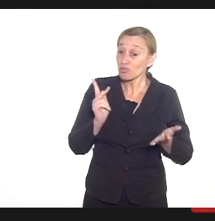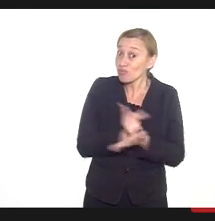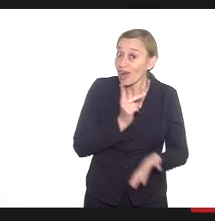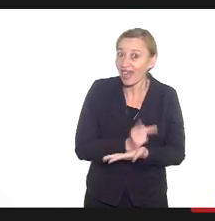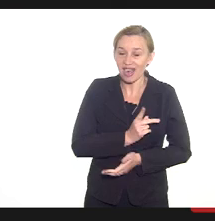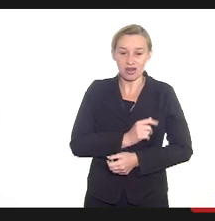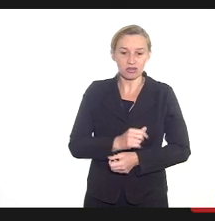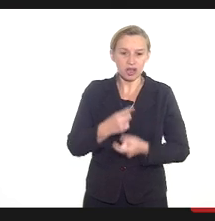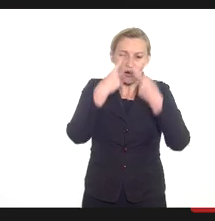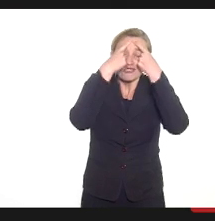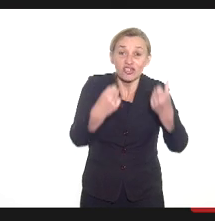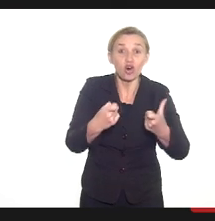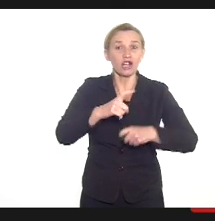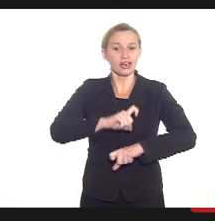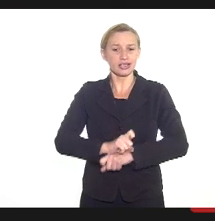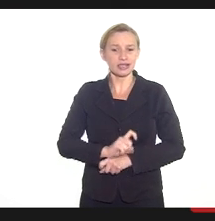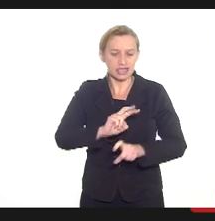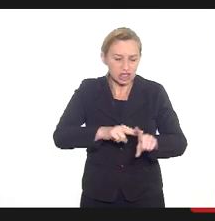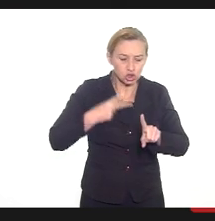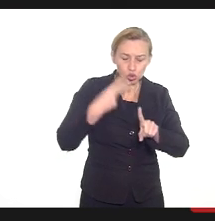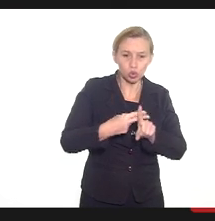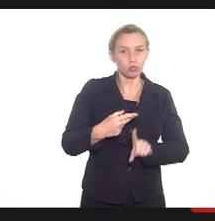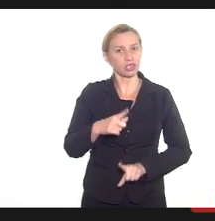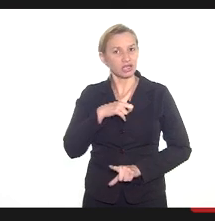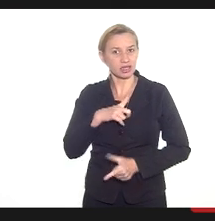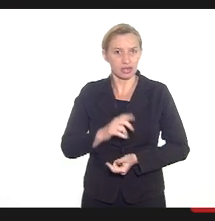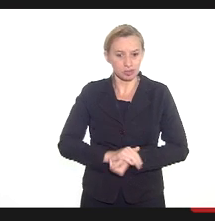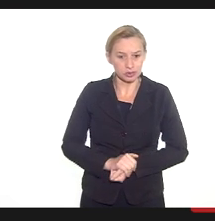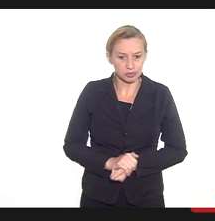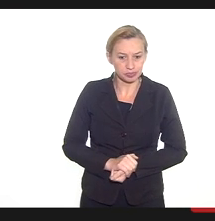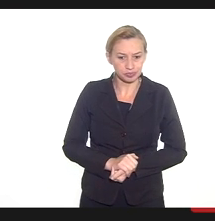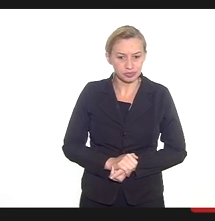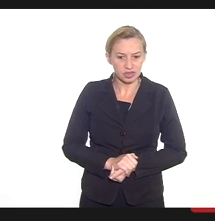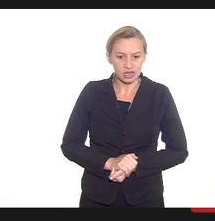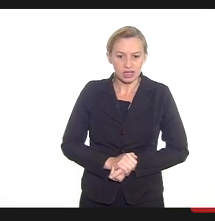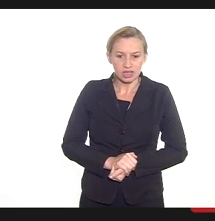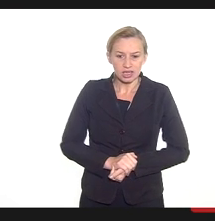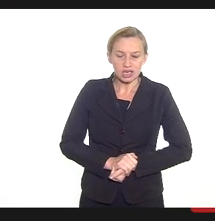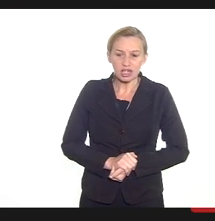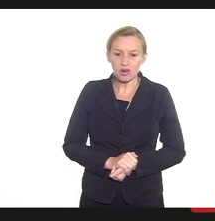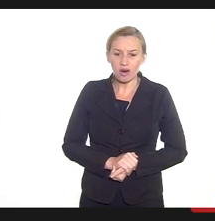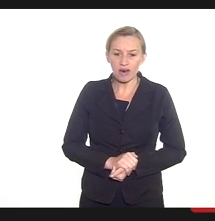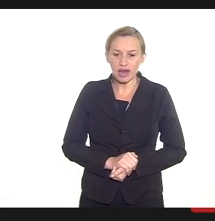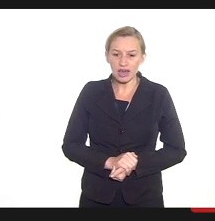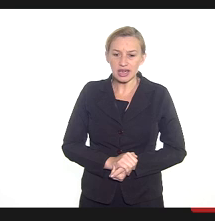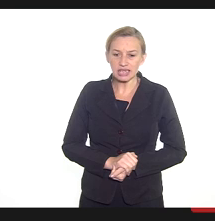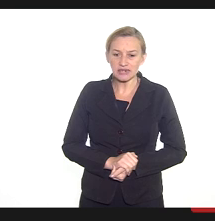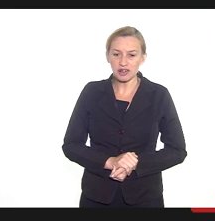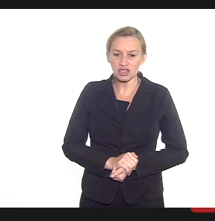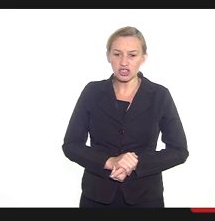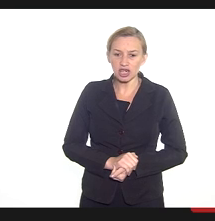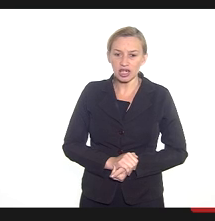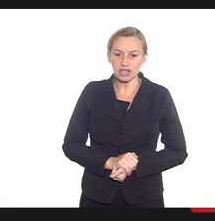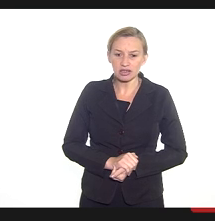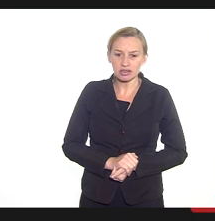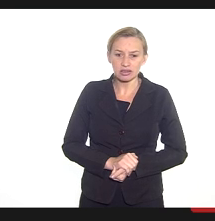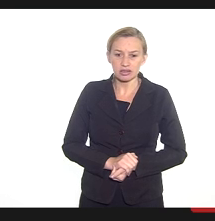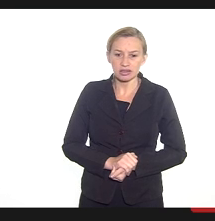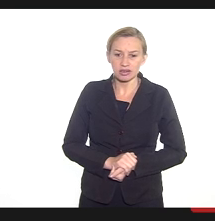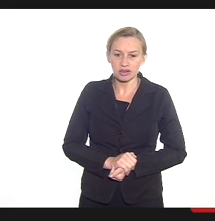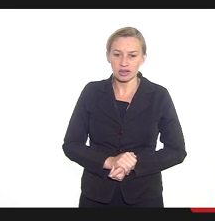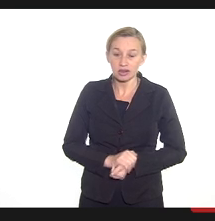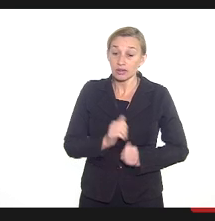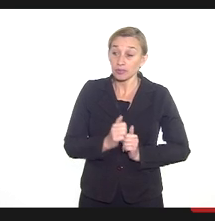é uma violência dupla que a gente passa. É a questão da reserva de...